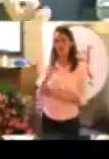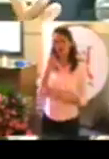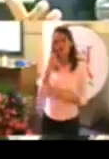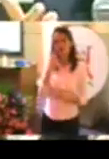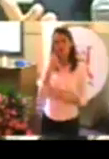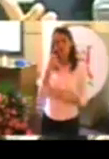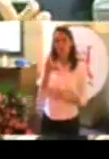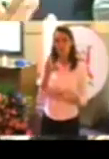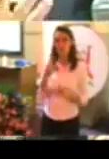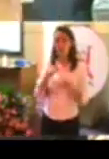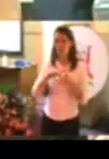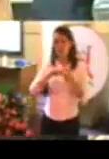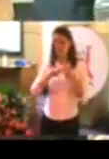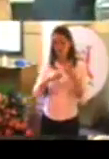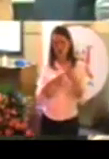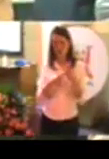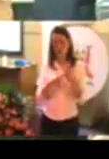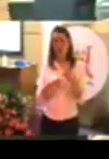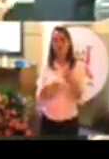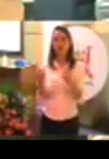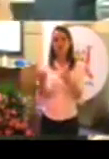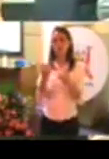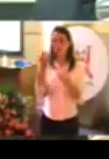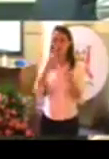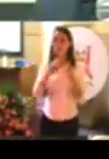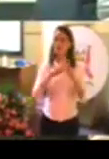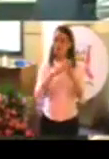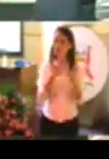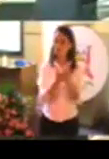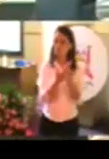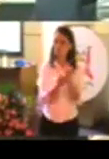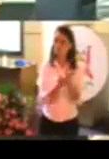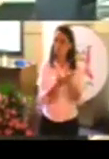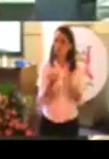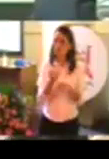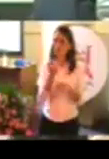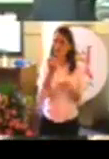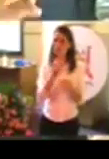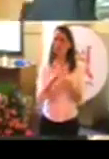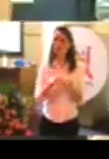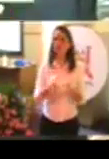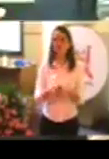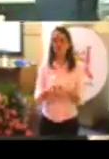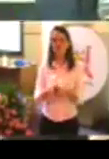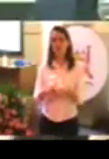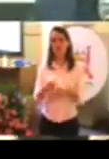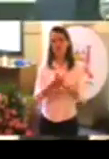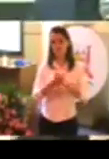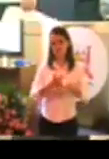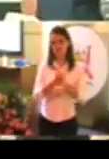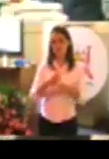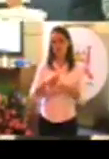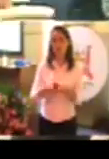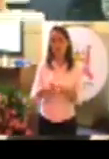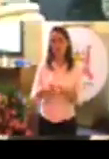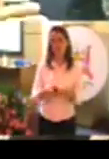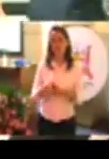vejam bem, o Poder Executivo tem essas suas três escolas para a formação dos seus quadros. E esses profissionais, eles